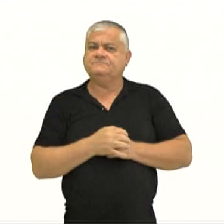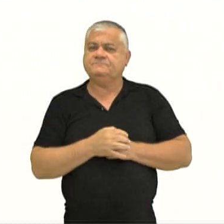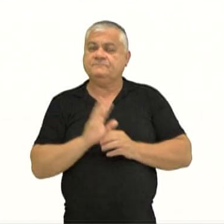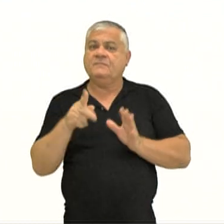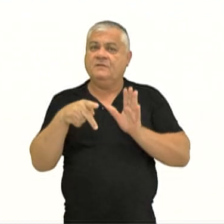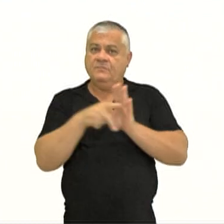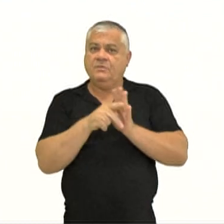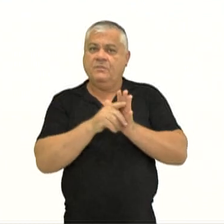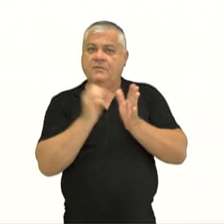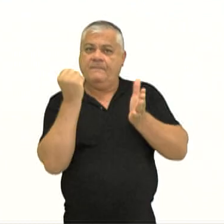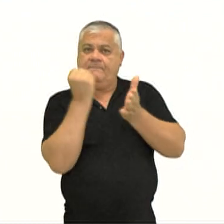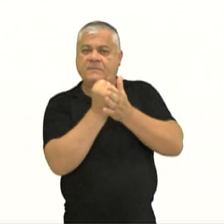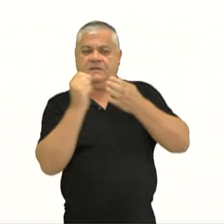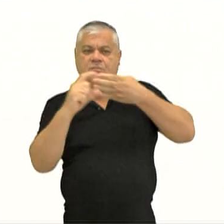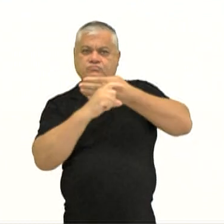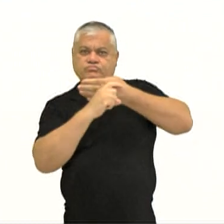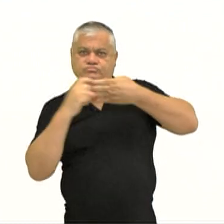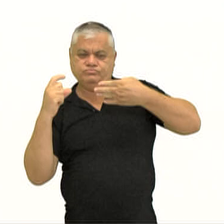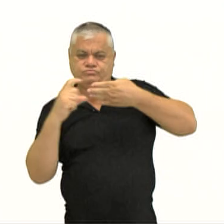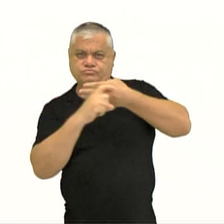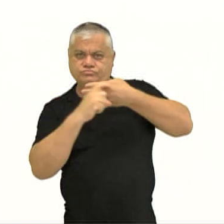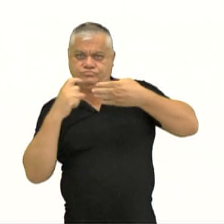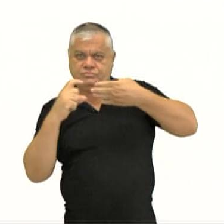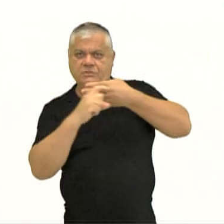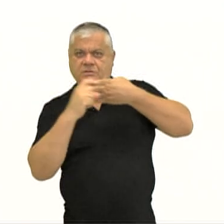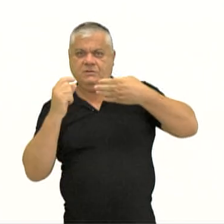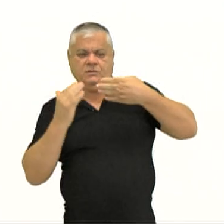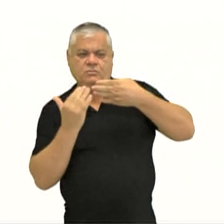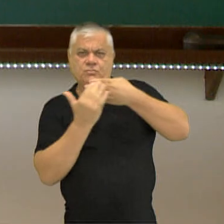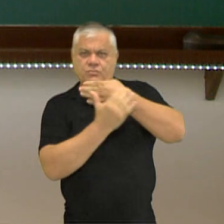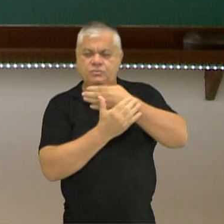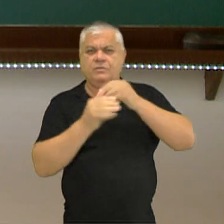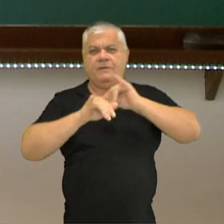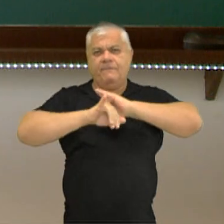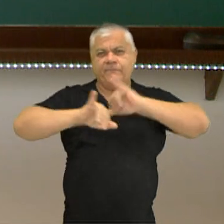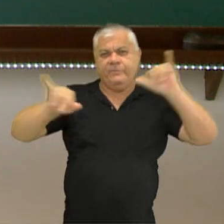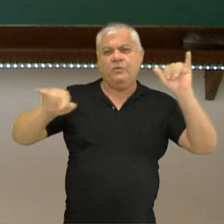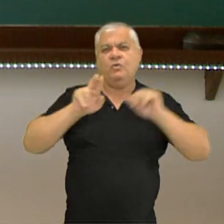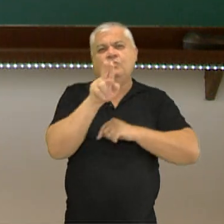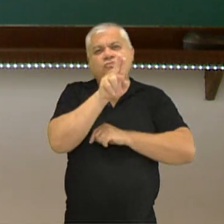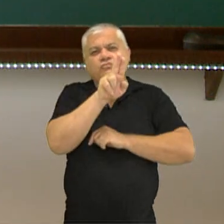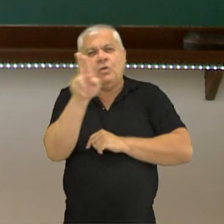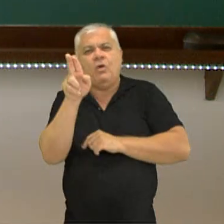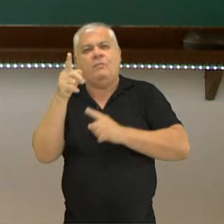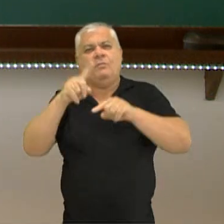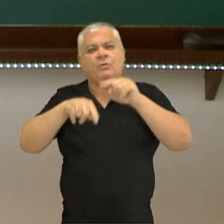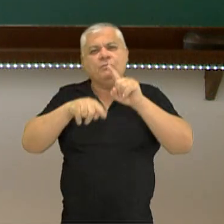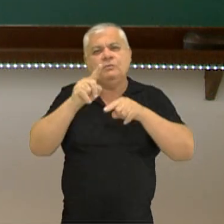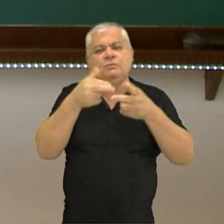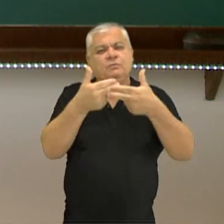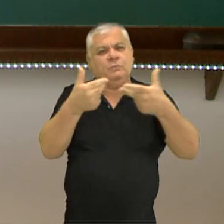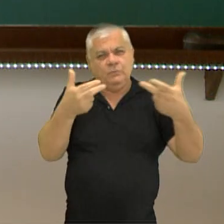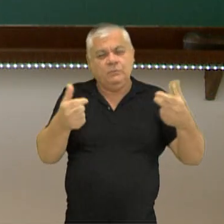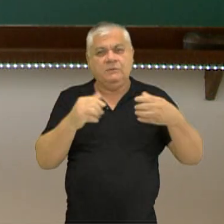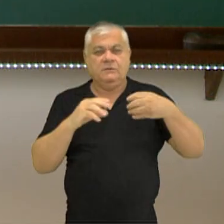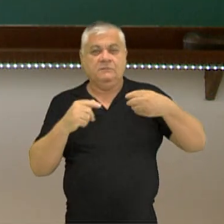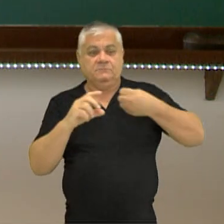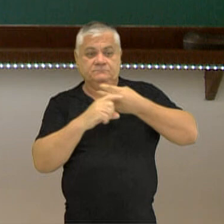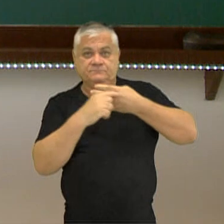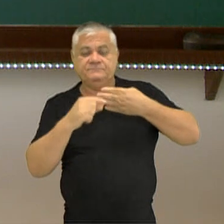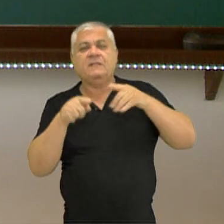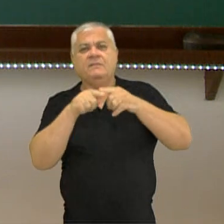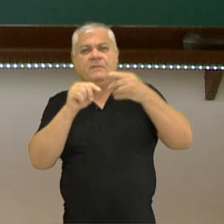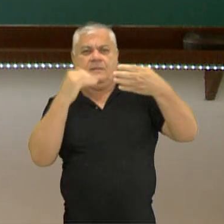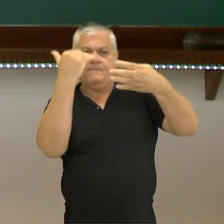próprio rótulo, né, onde tem lá a parte de marketing mostrando o produto, que nos chama atenção, mas tem umas outras